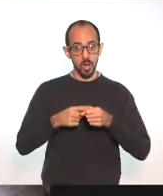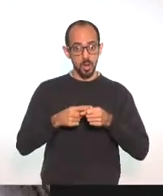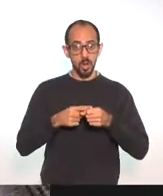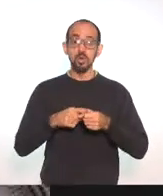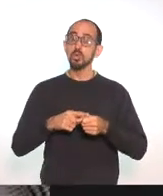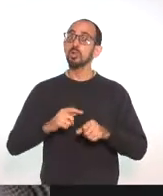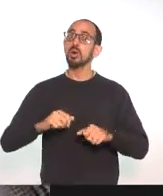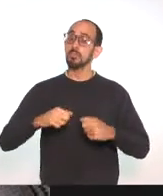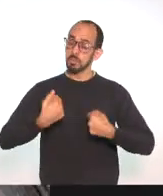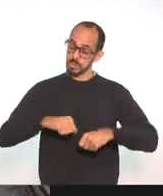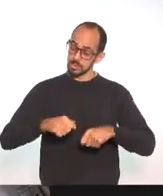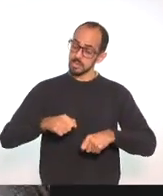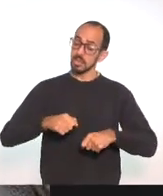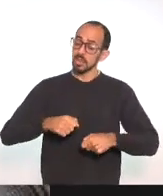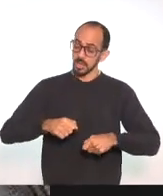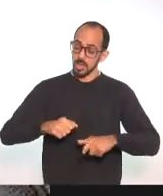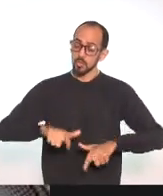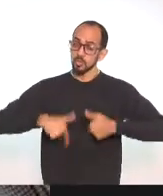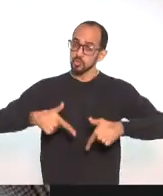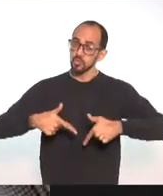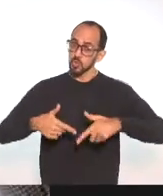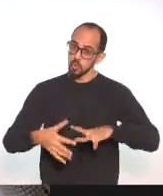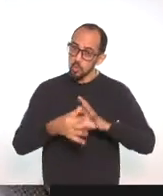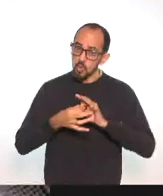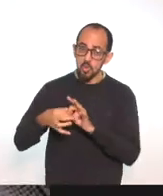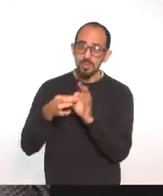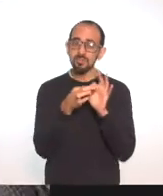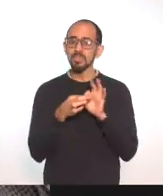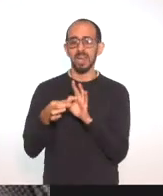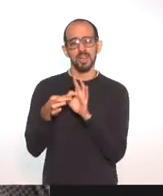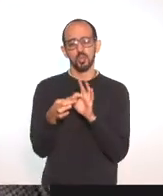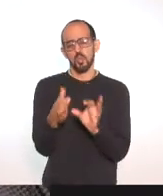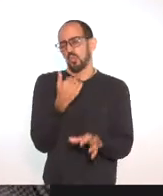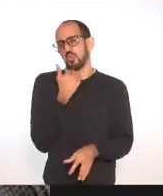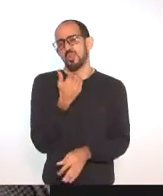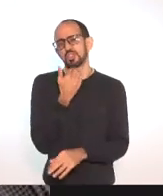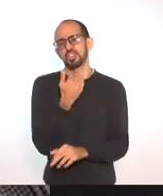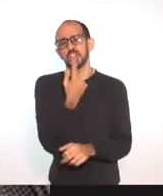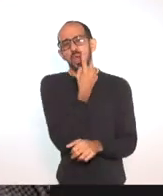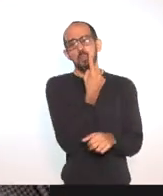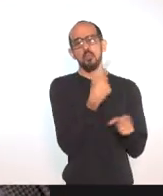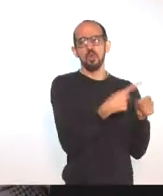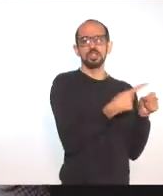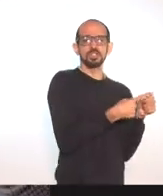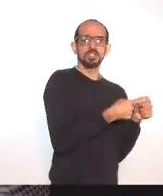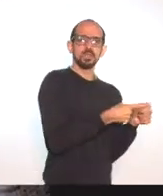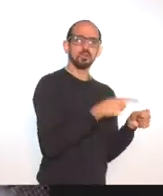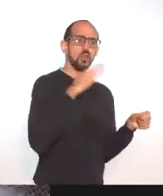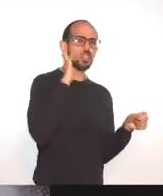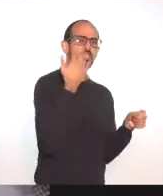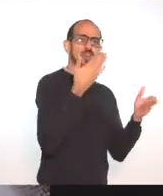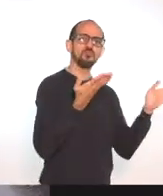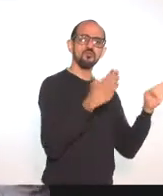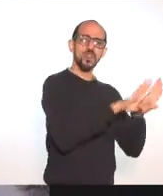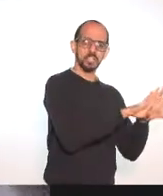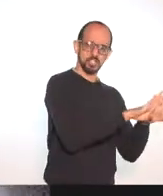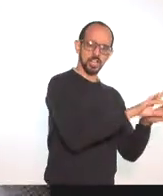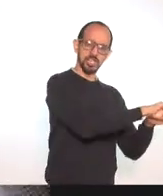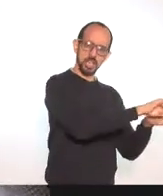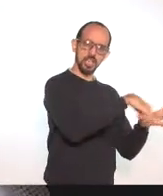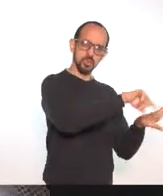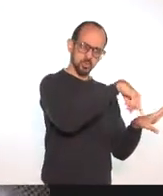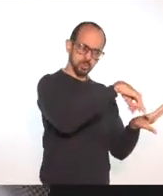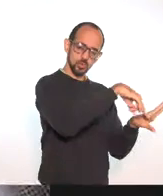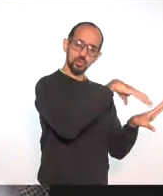e coordenação de posse para enfrentar a pandemia não adianta o município determinate vai fechar o